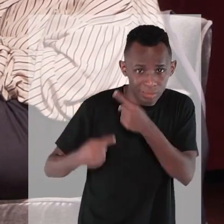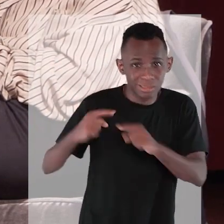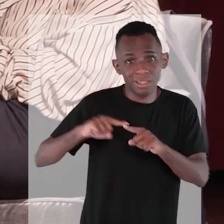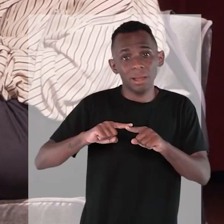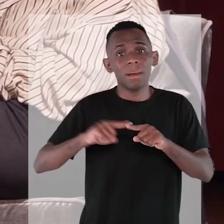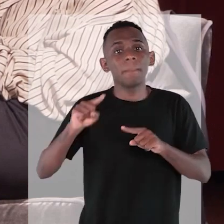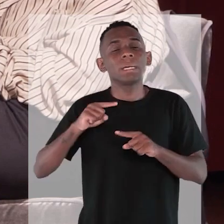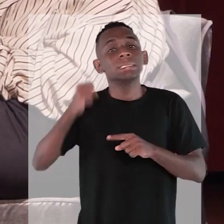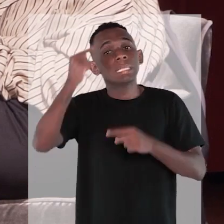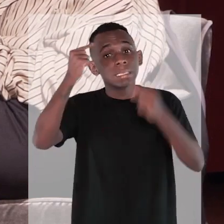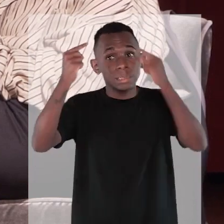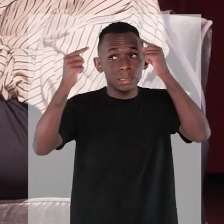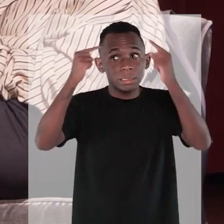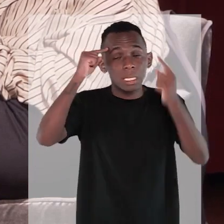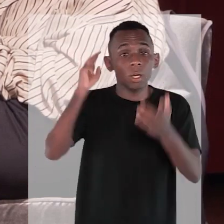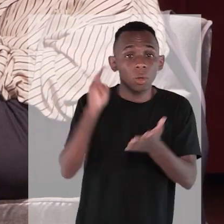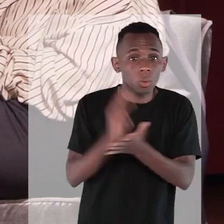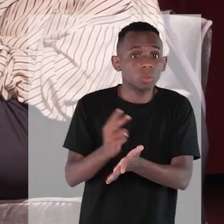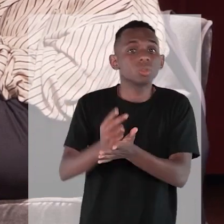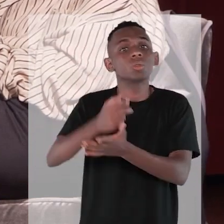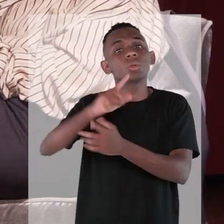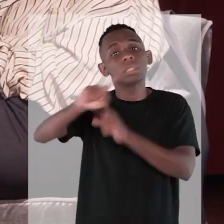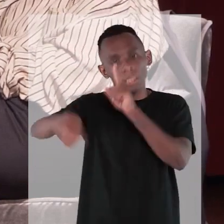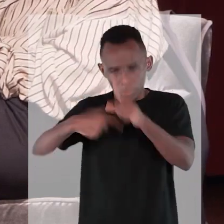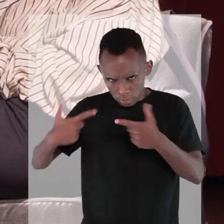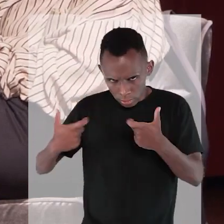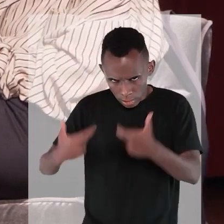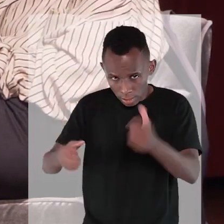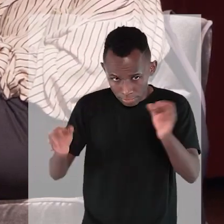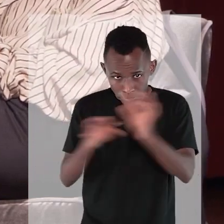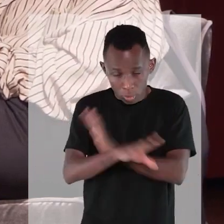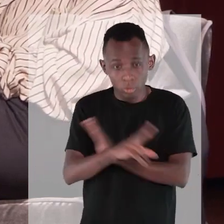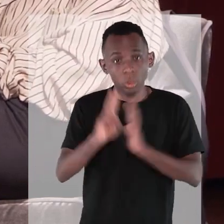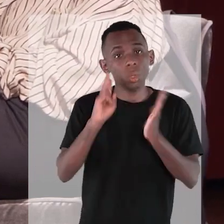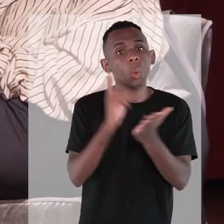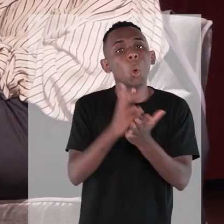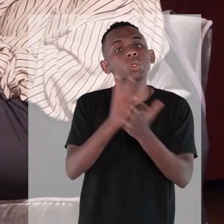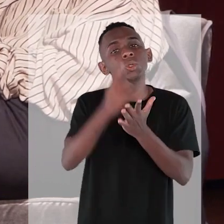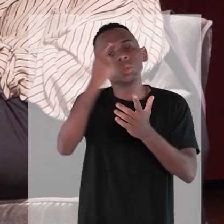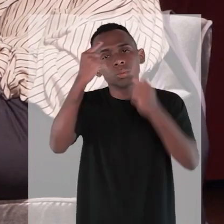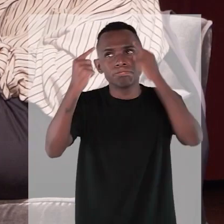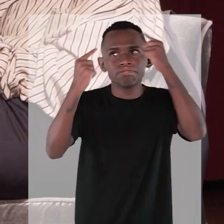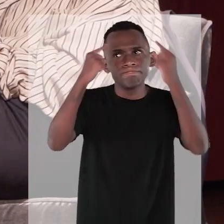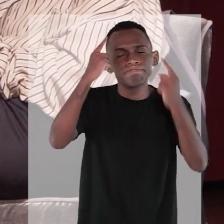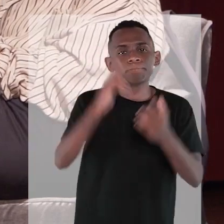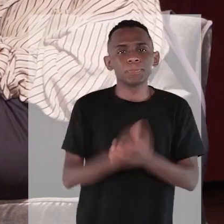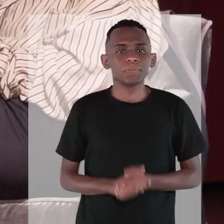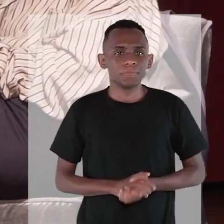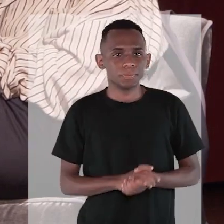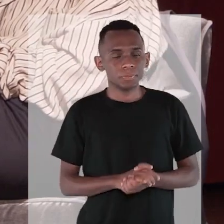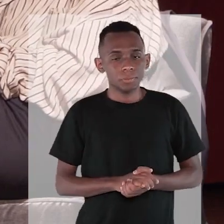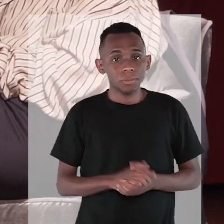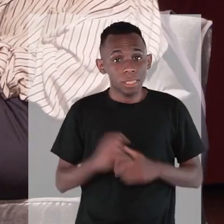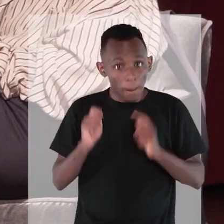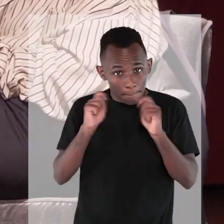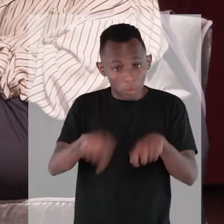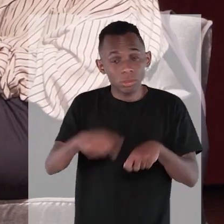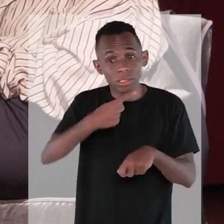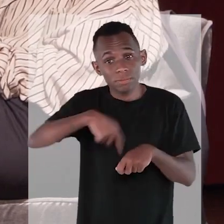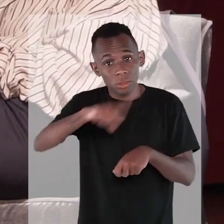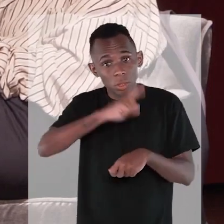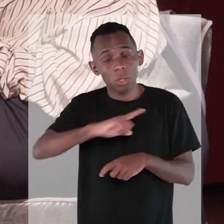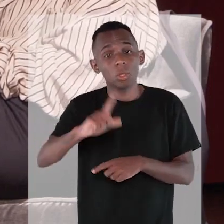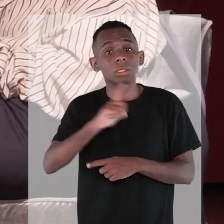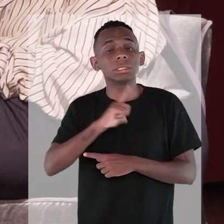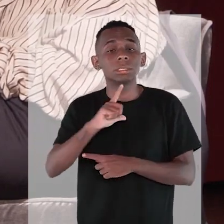no plano das ideias, ela ressurge depois da guerra e ela permite, né, que nós tenhamos a conjunção